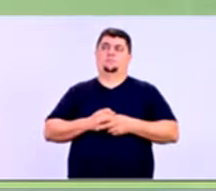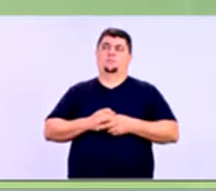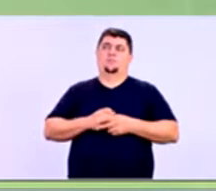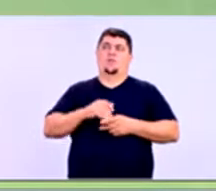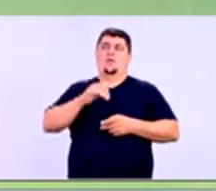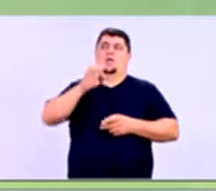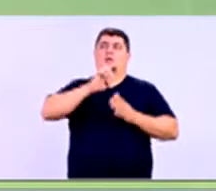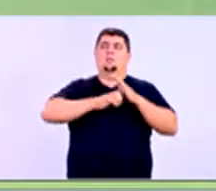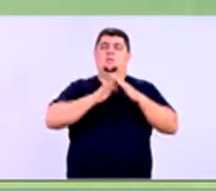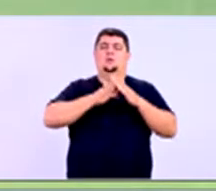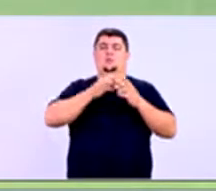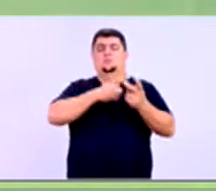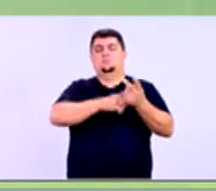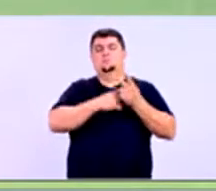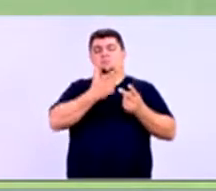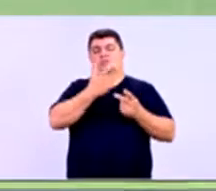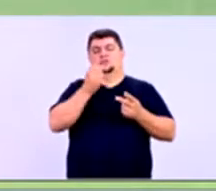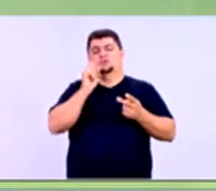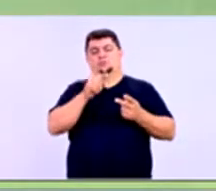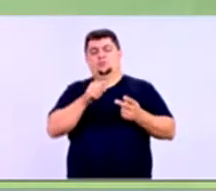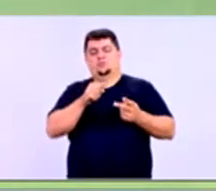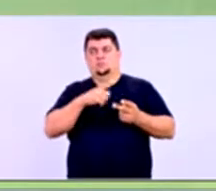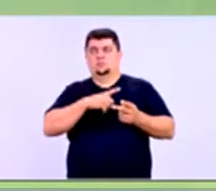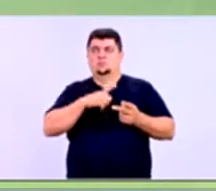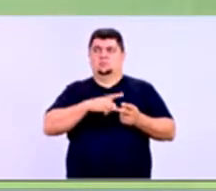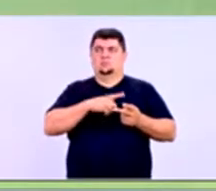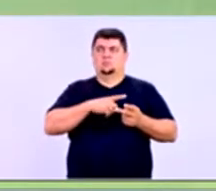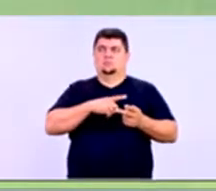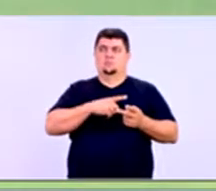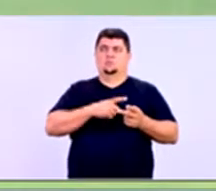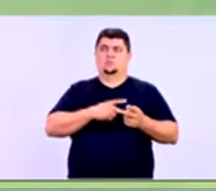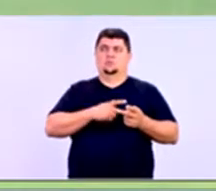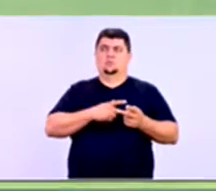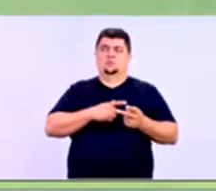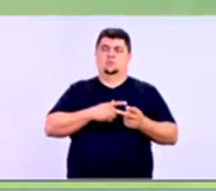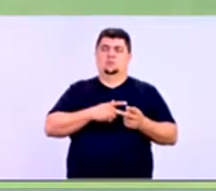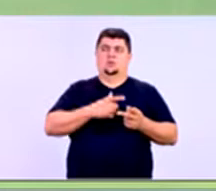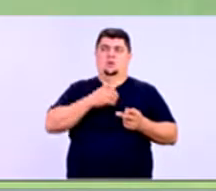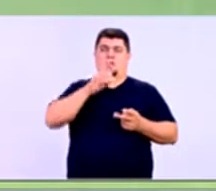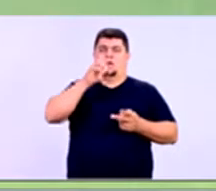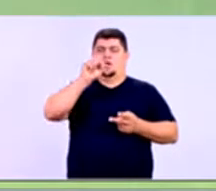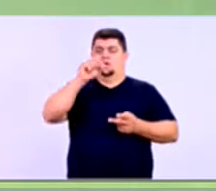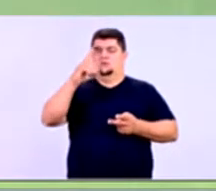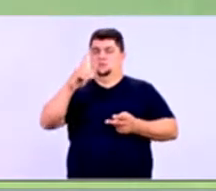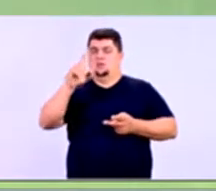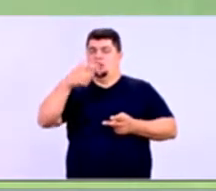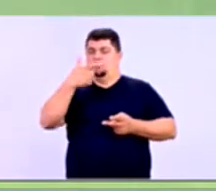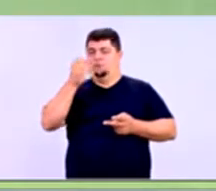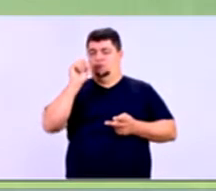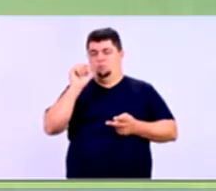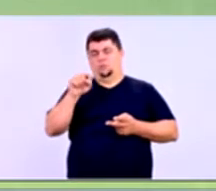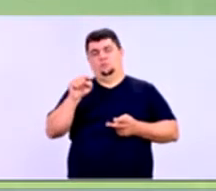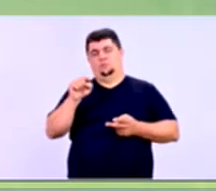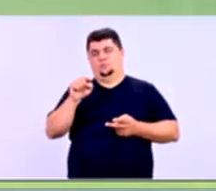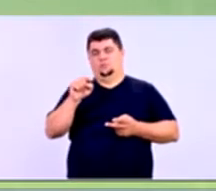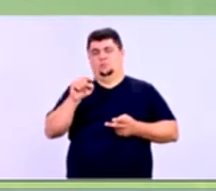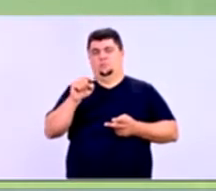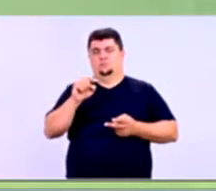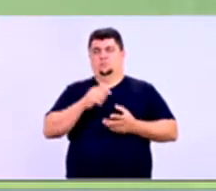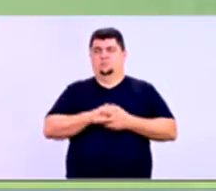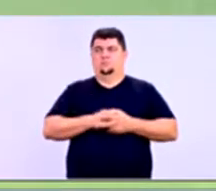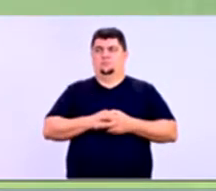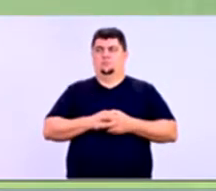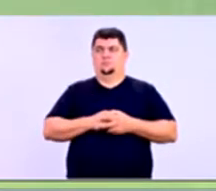pede emprestado 20 mil reais. Então, a dívida dela, o SD, vai ser os 20 mil reais.